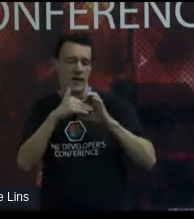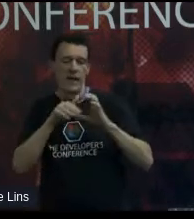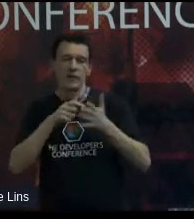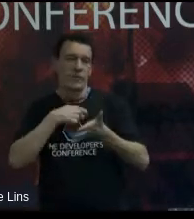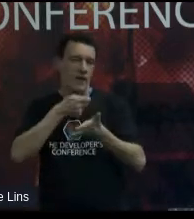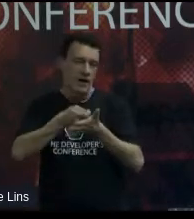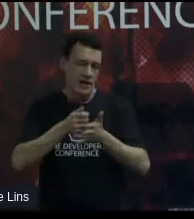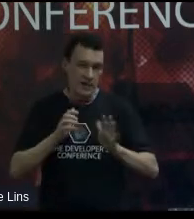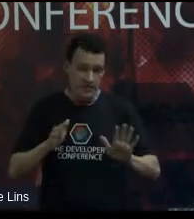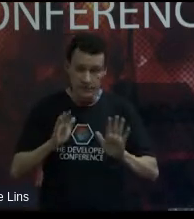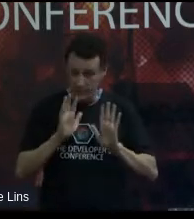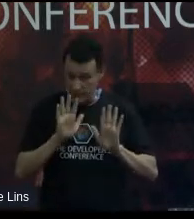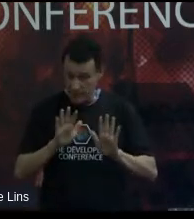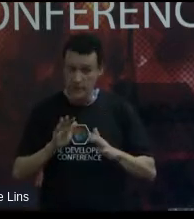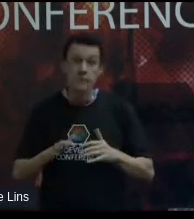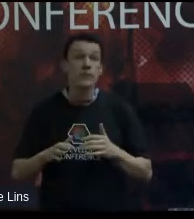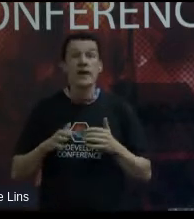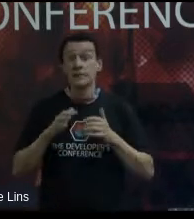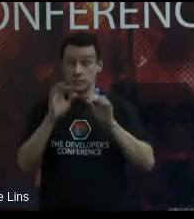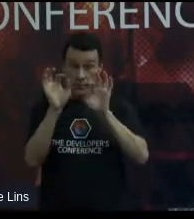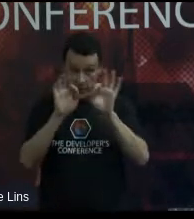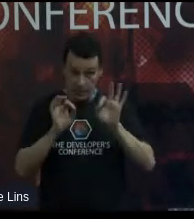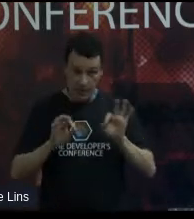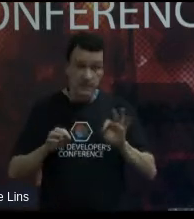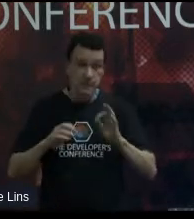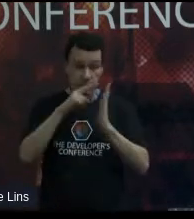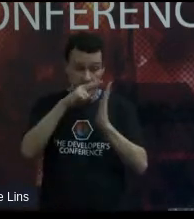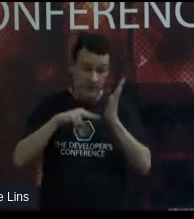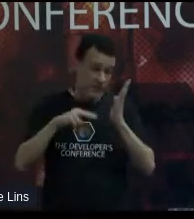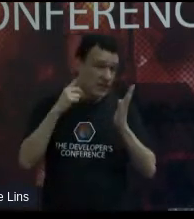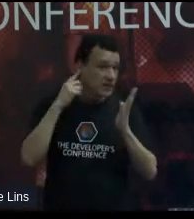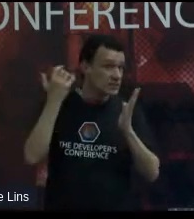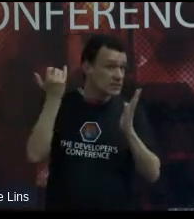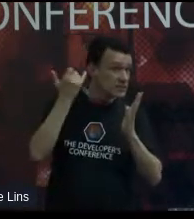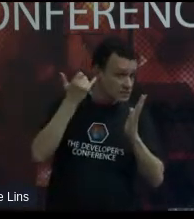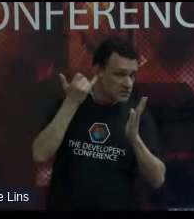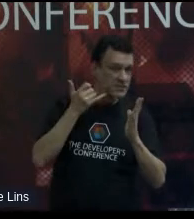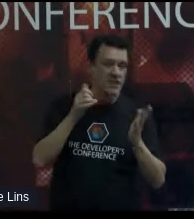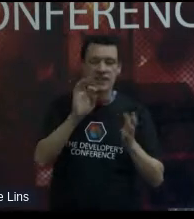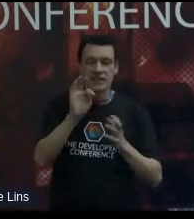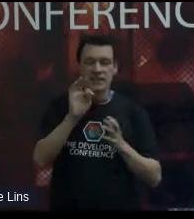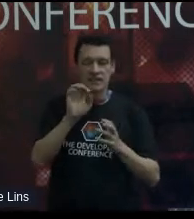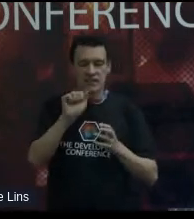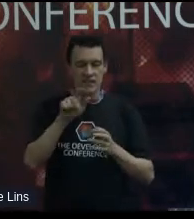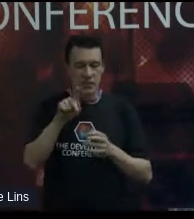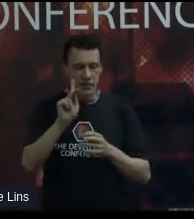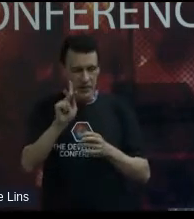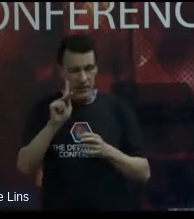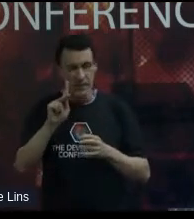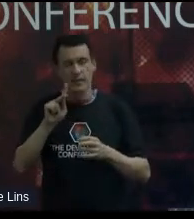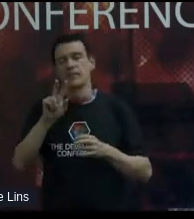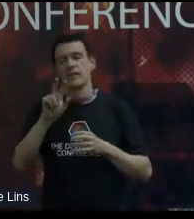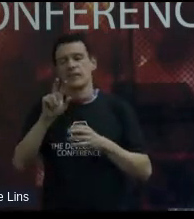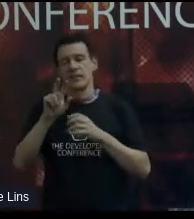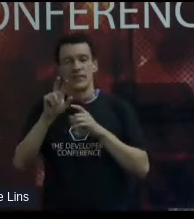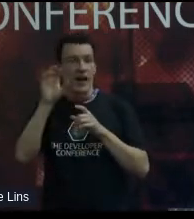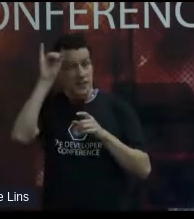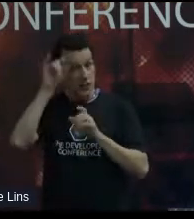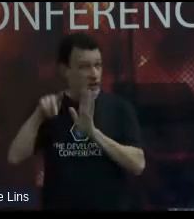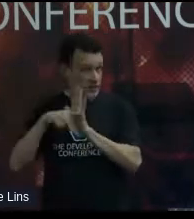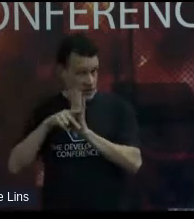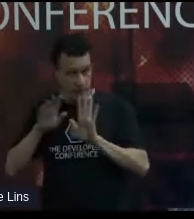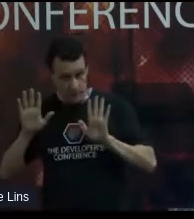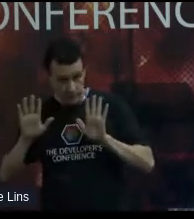aí ele está usando o leitor de telas do Talkback, ou seja, ele está usando o leitor de telas no Android, para navegar